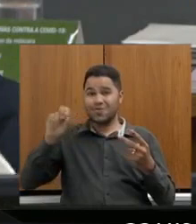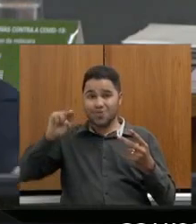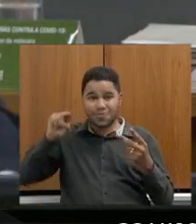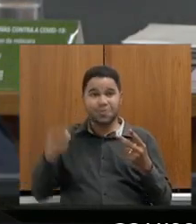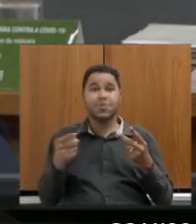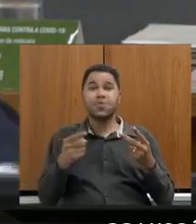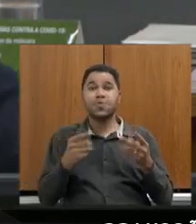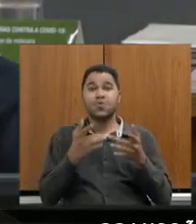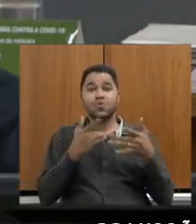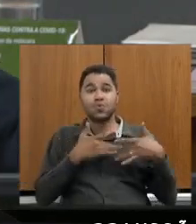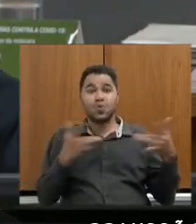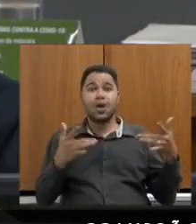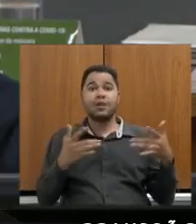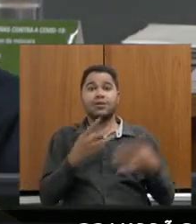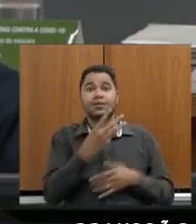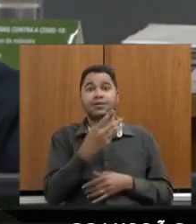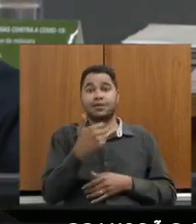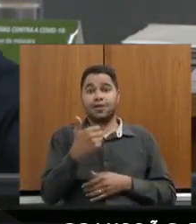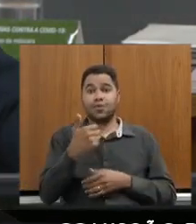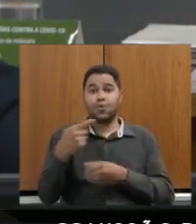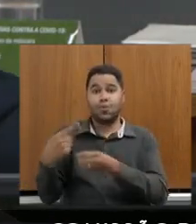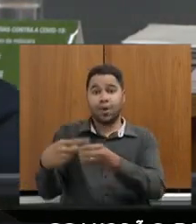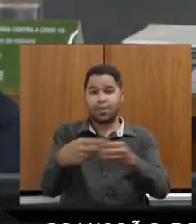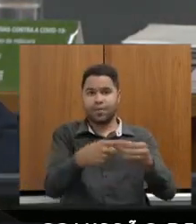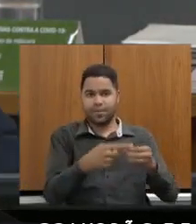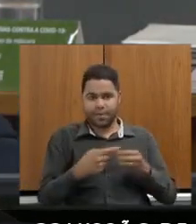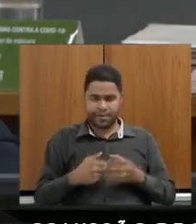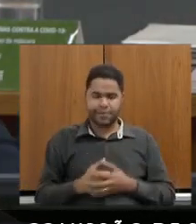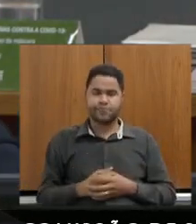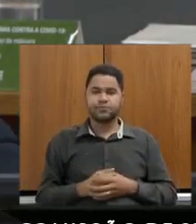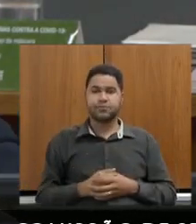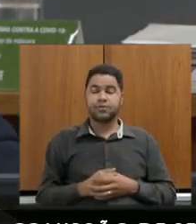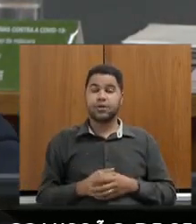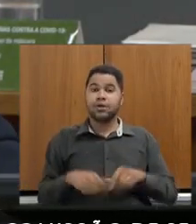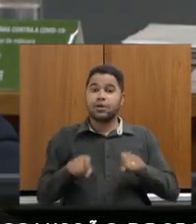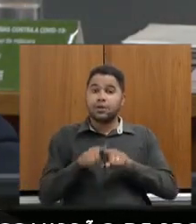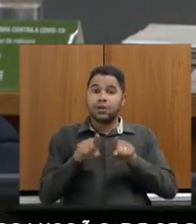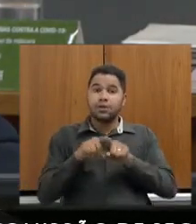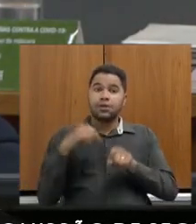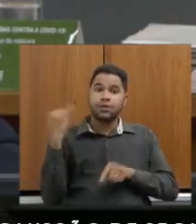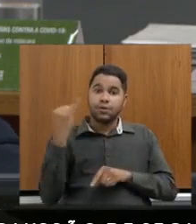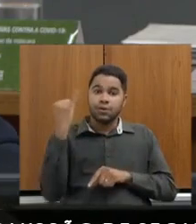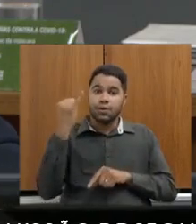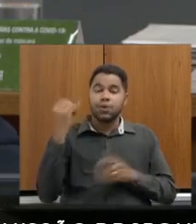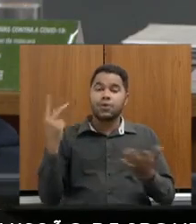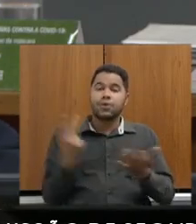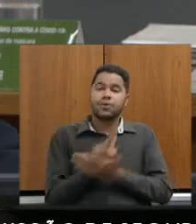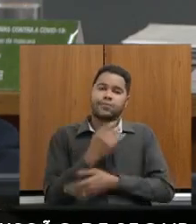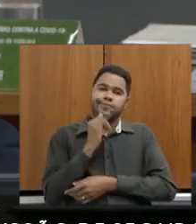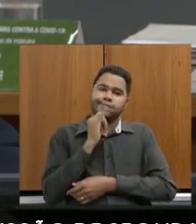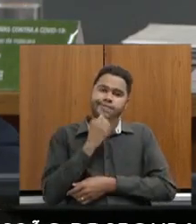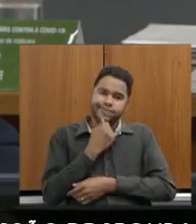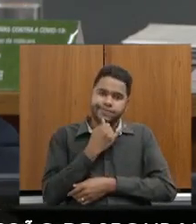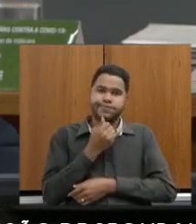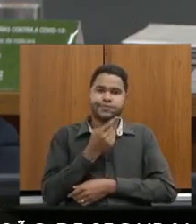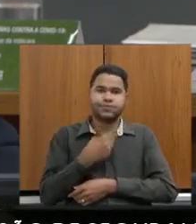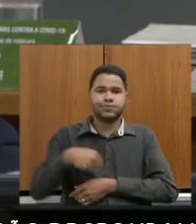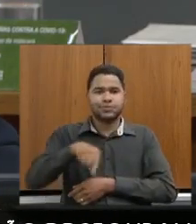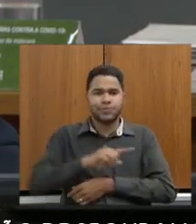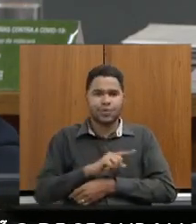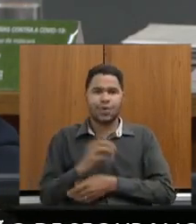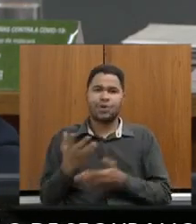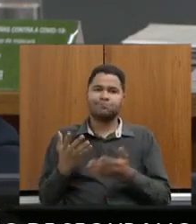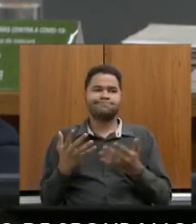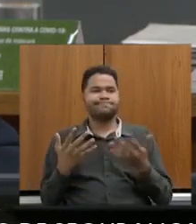em 31 municípios pode passar é uma coisa importante também que aconteceu foi que infelizmente quando quando nós tivemos